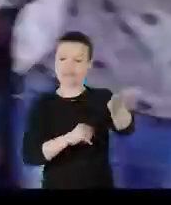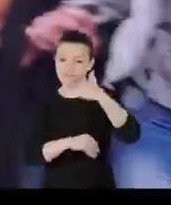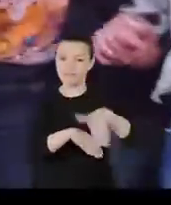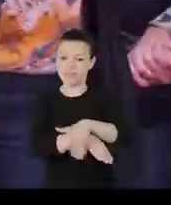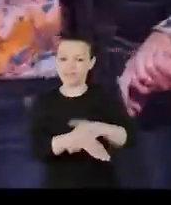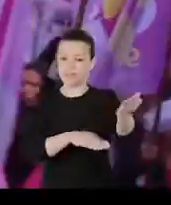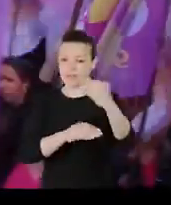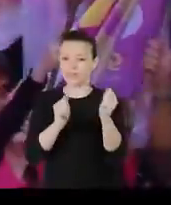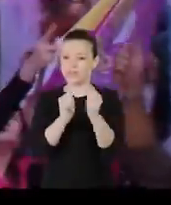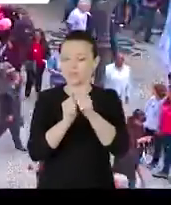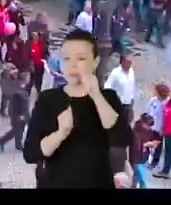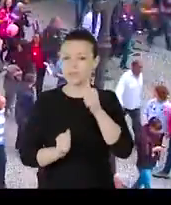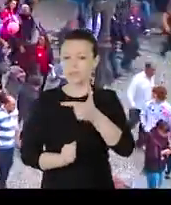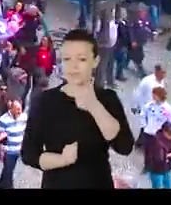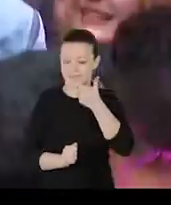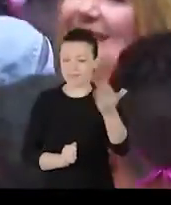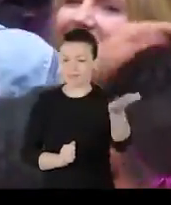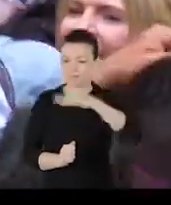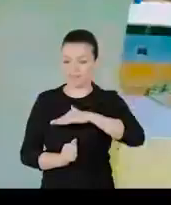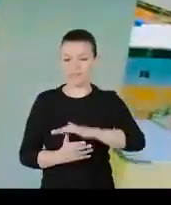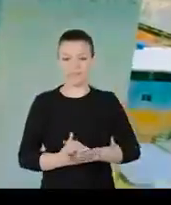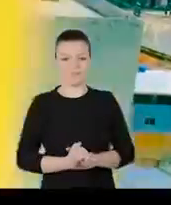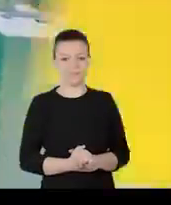pra rua, vem com Cida, vem com a gente.